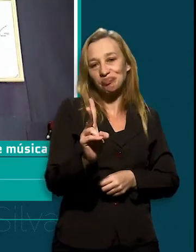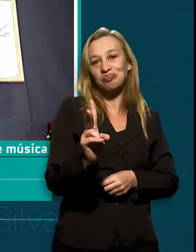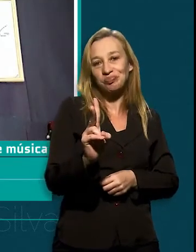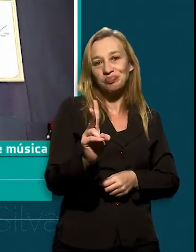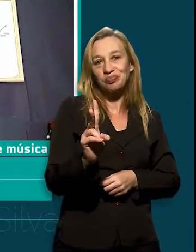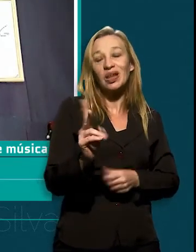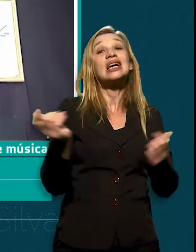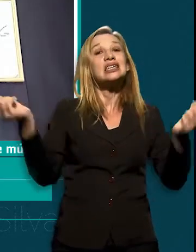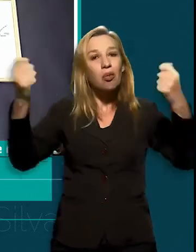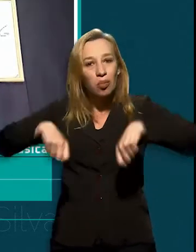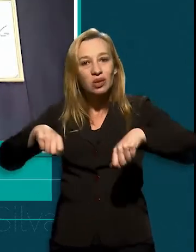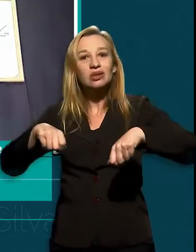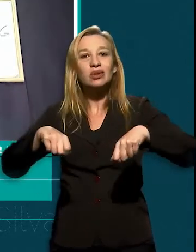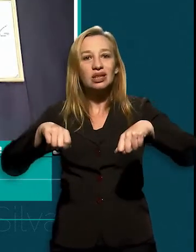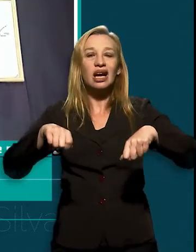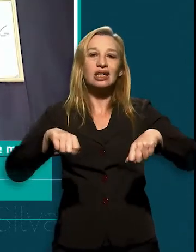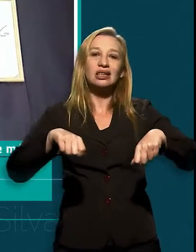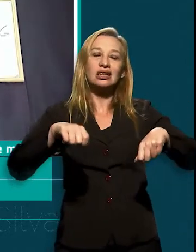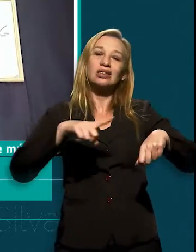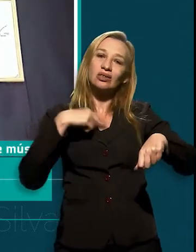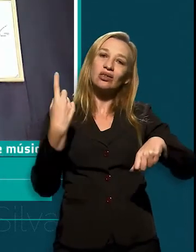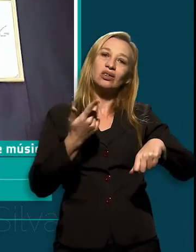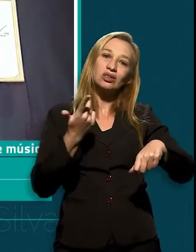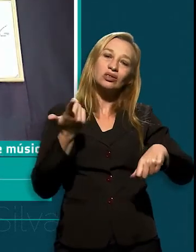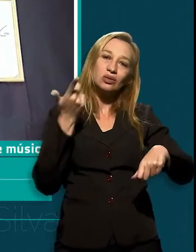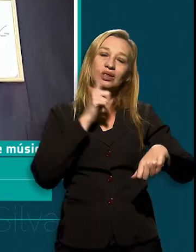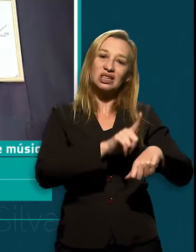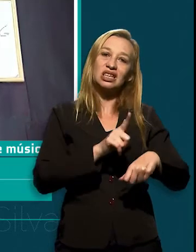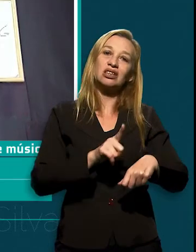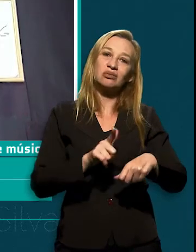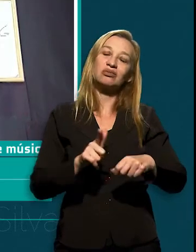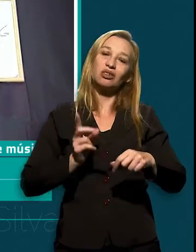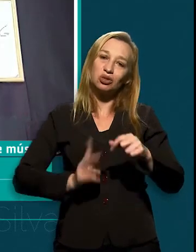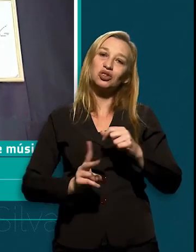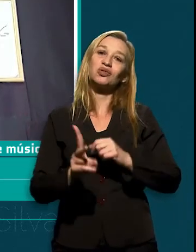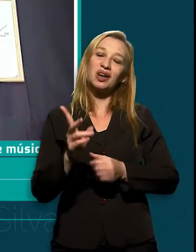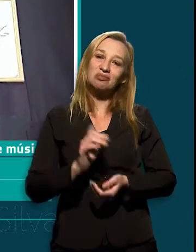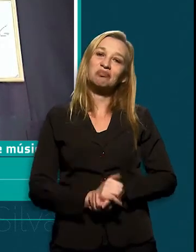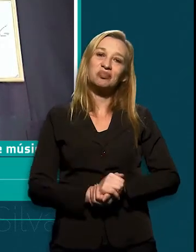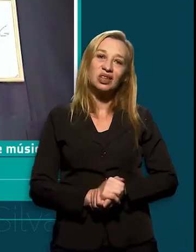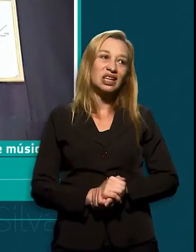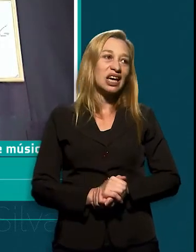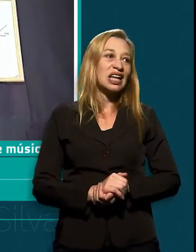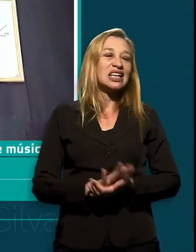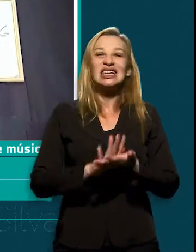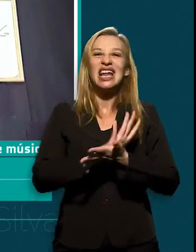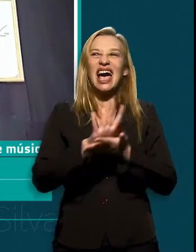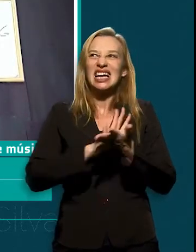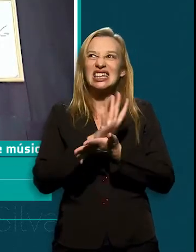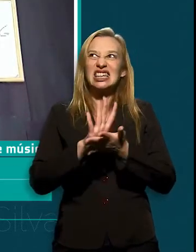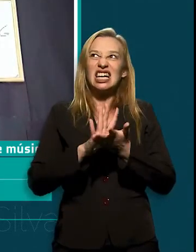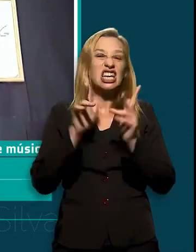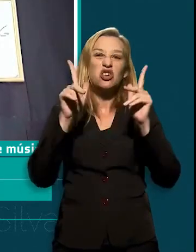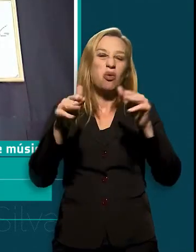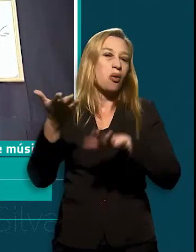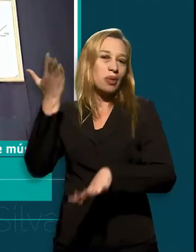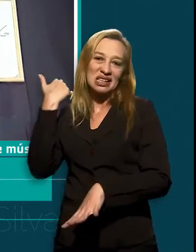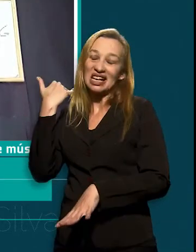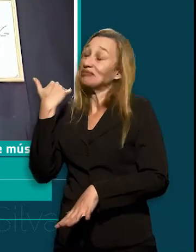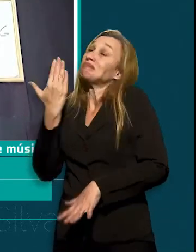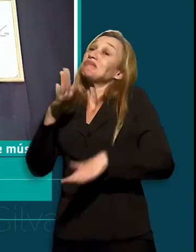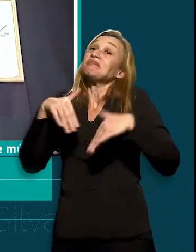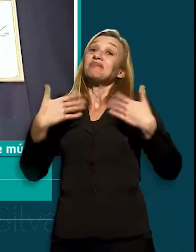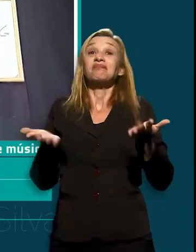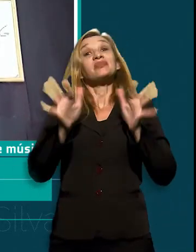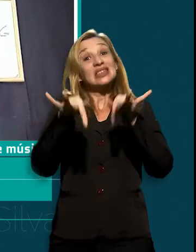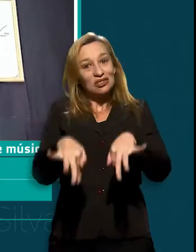né? Essa possibilidade, né, que a gente ganhou vai ficar. Eu acho que não, nada será mais o mesmo,